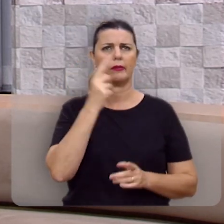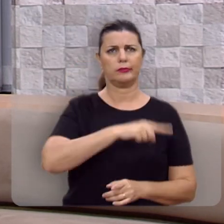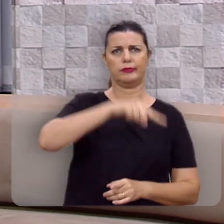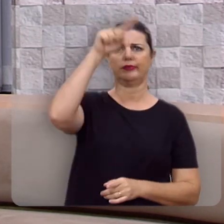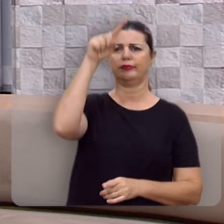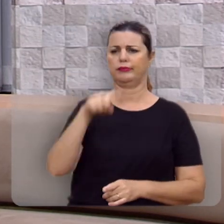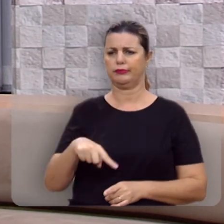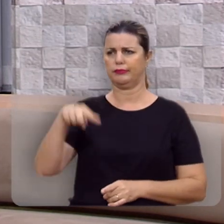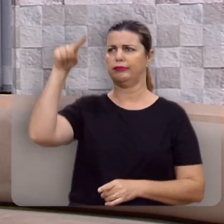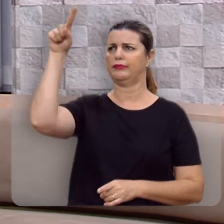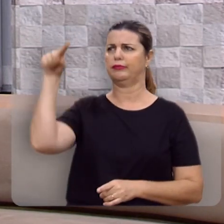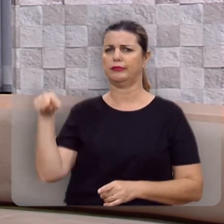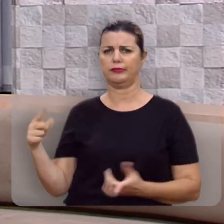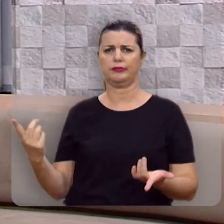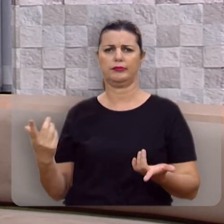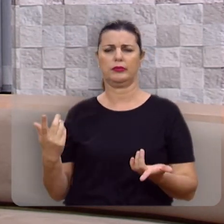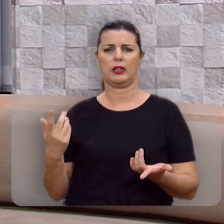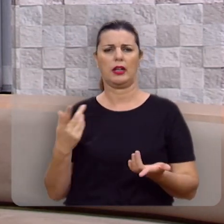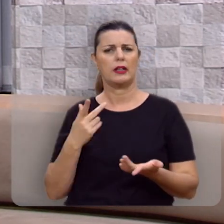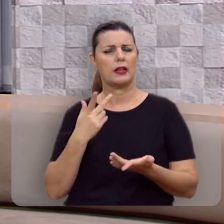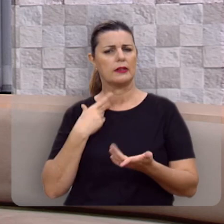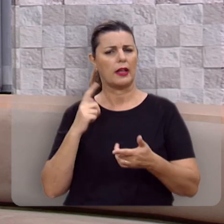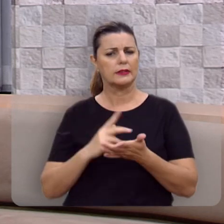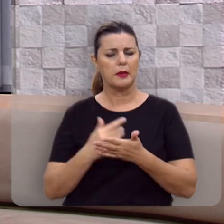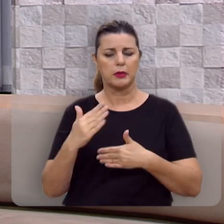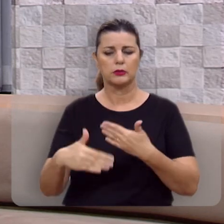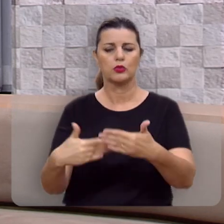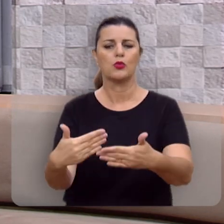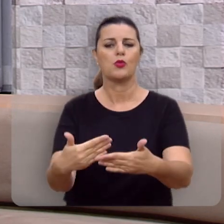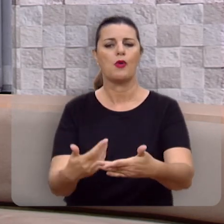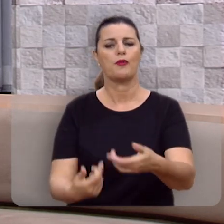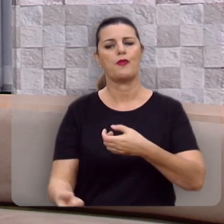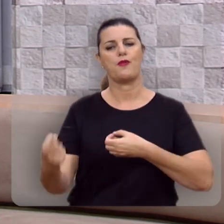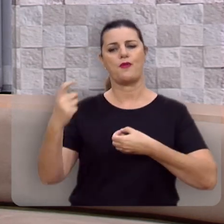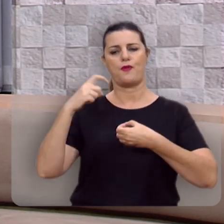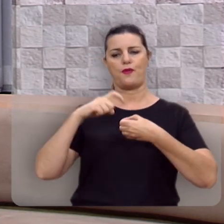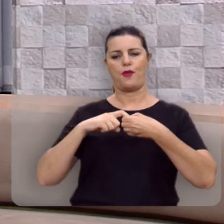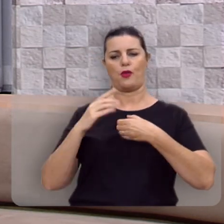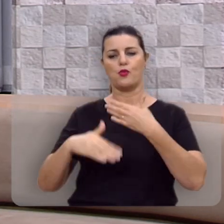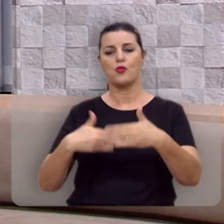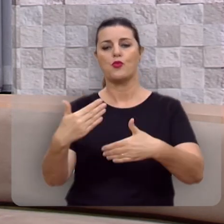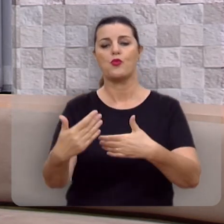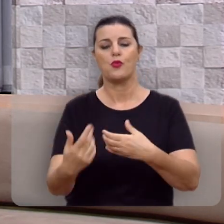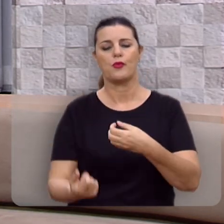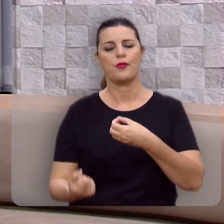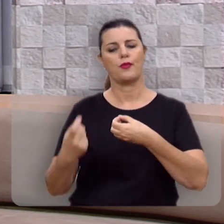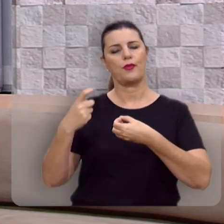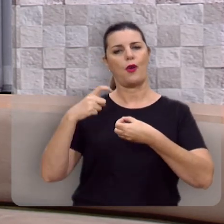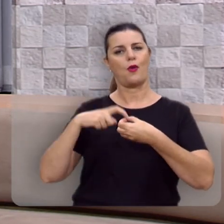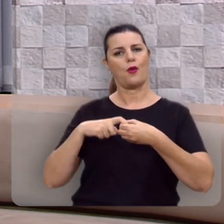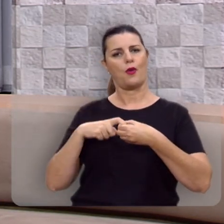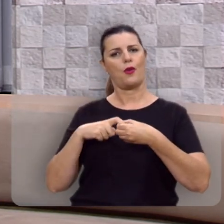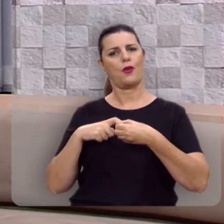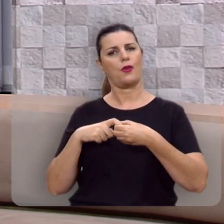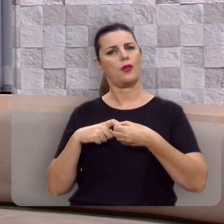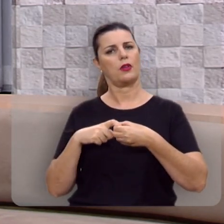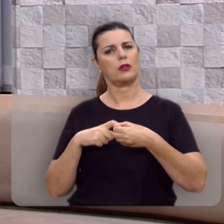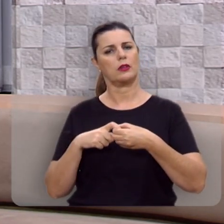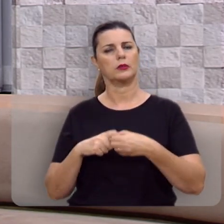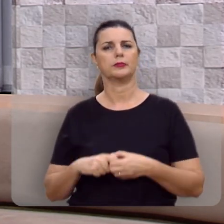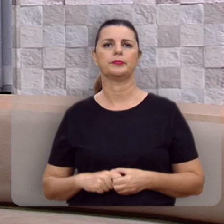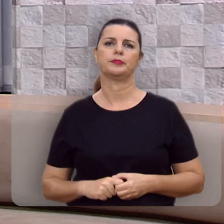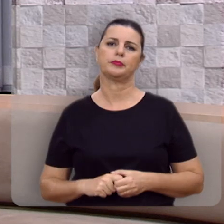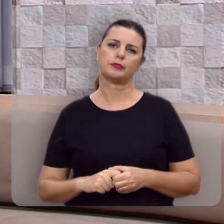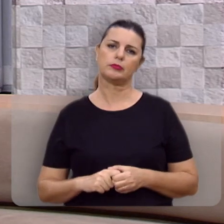baixos, de avanços e recuos, de escaladas e